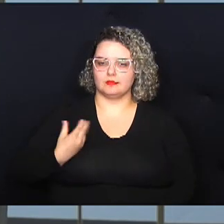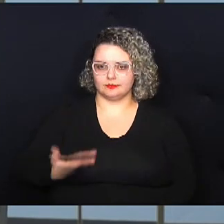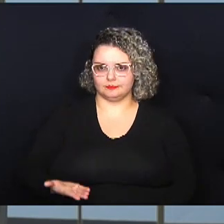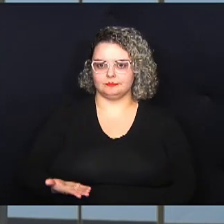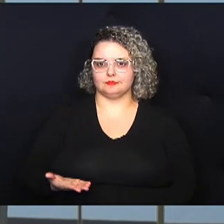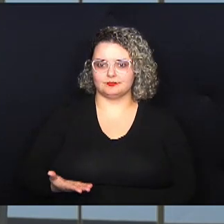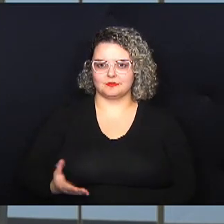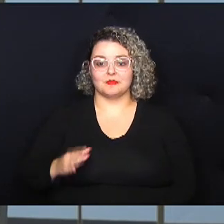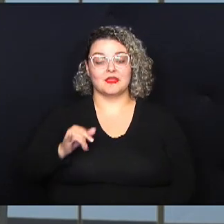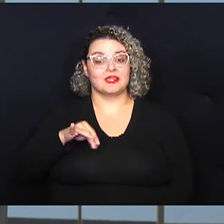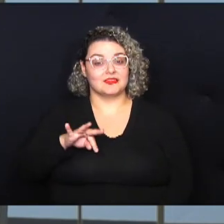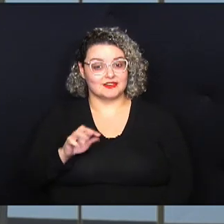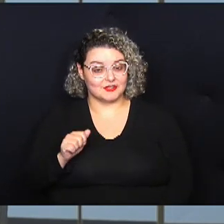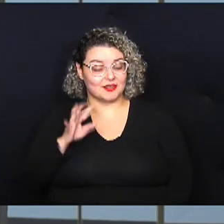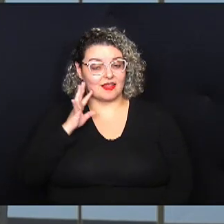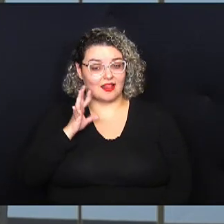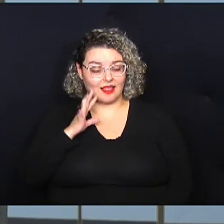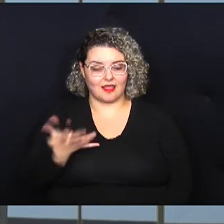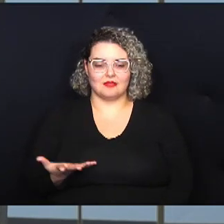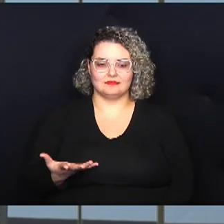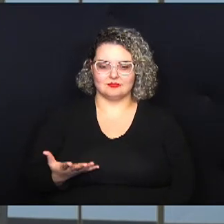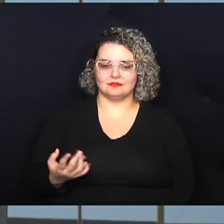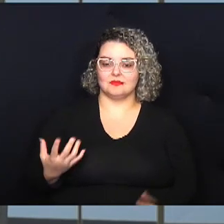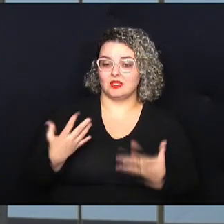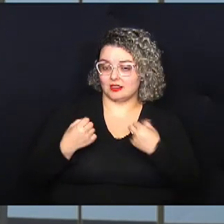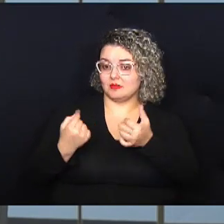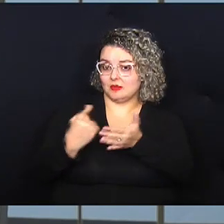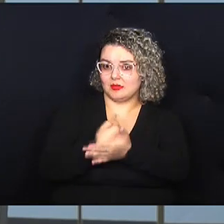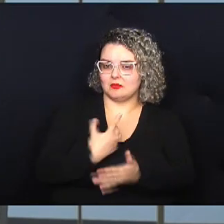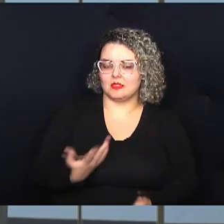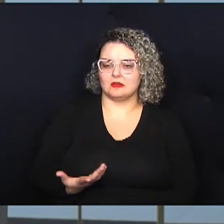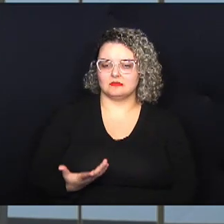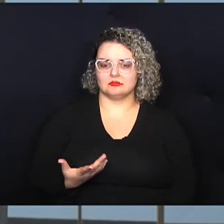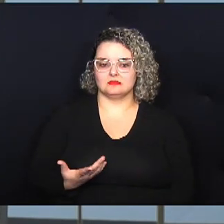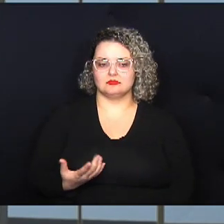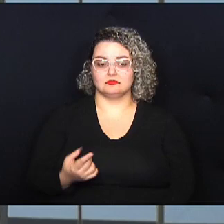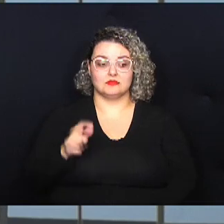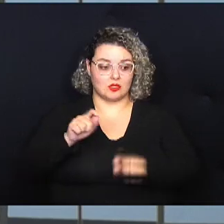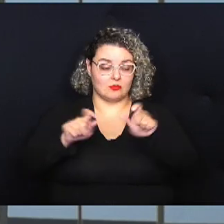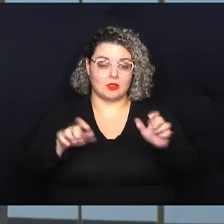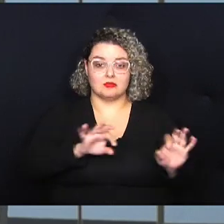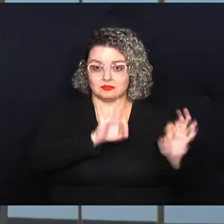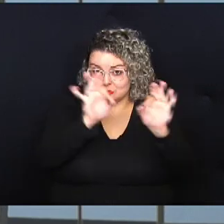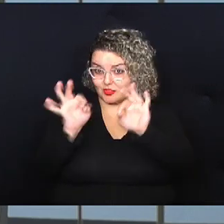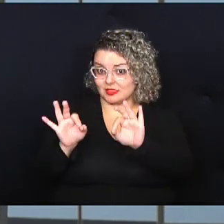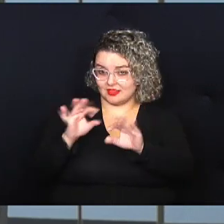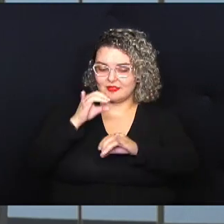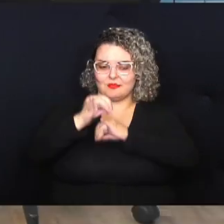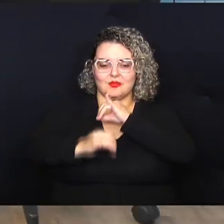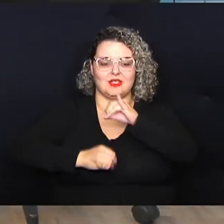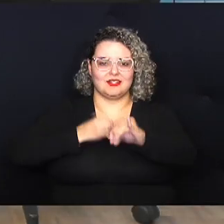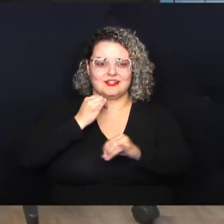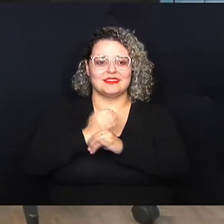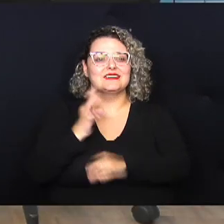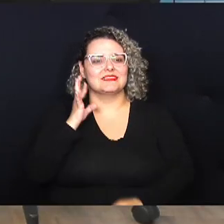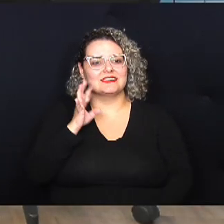Cíntia, eu estou recebendo aqui uma pergunta de pessoas que estão acompanhando a gente pela internet. Que